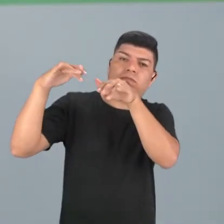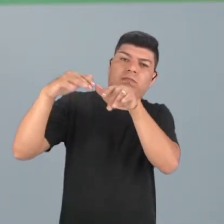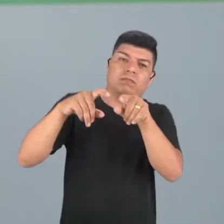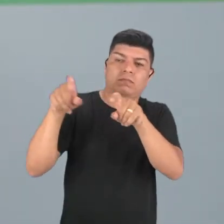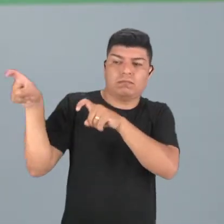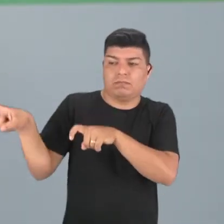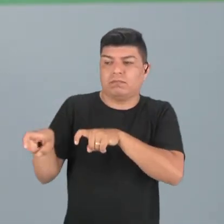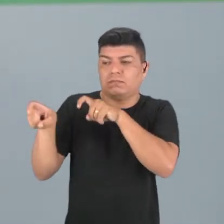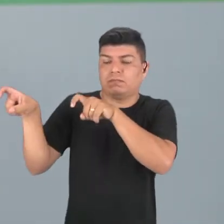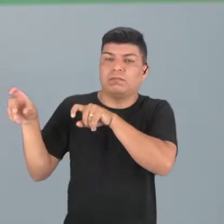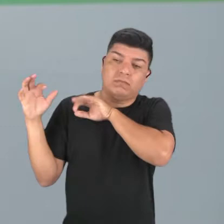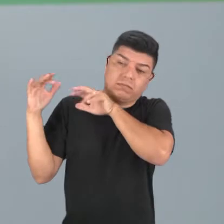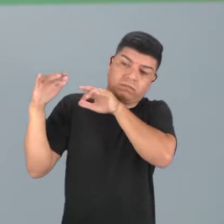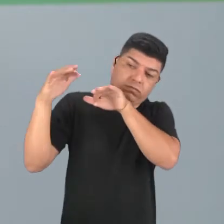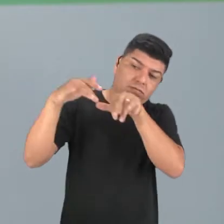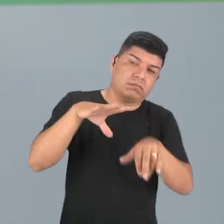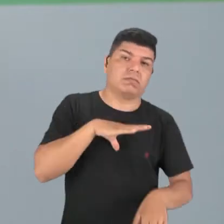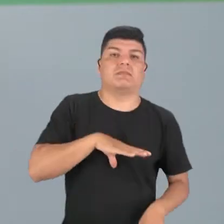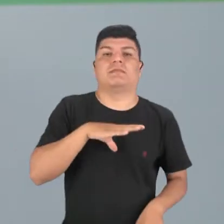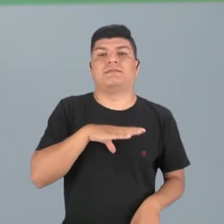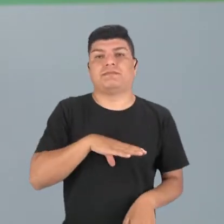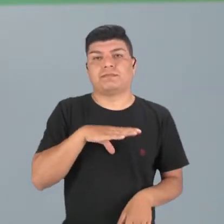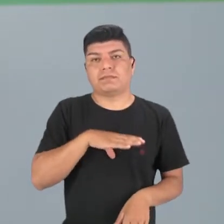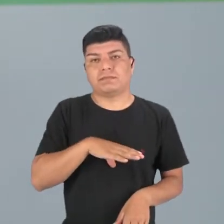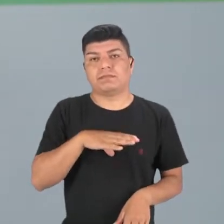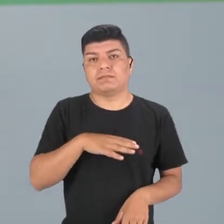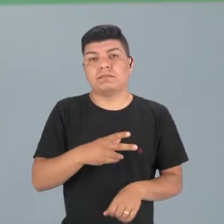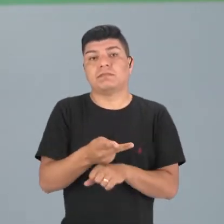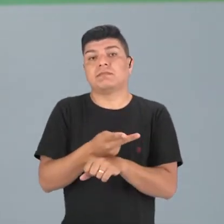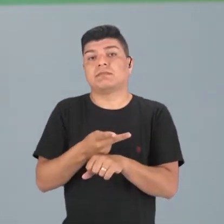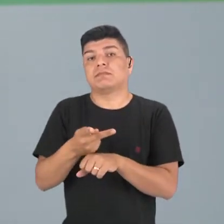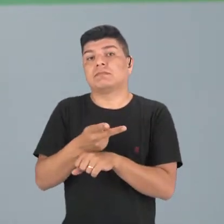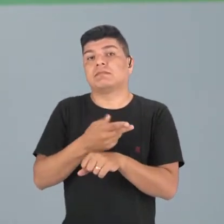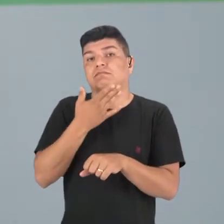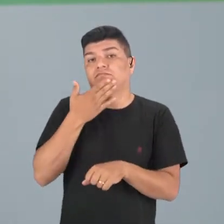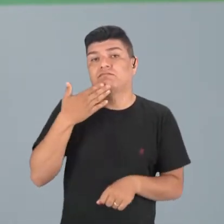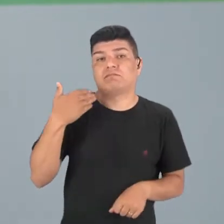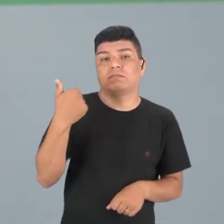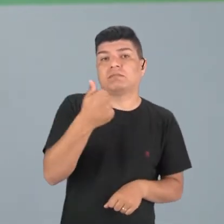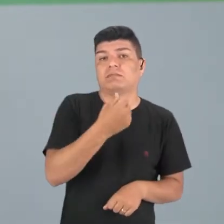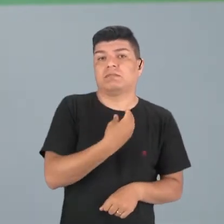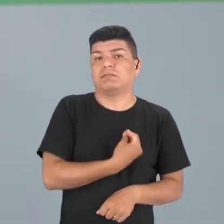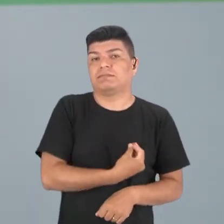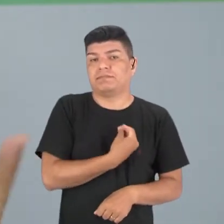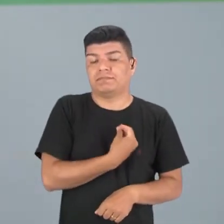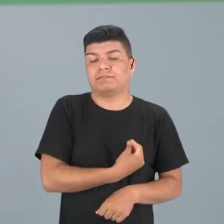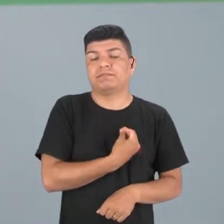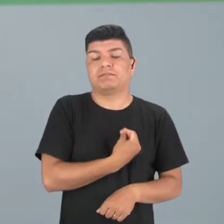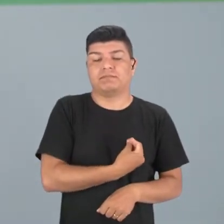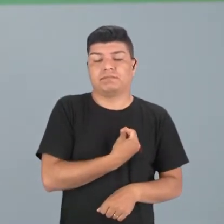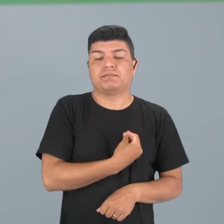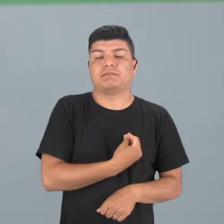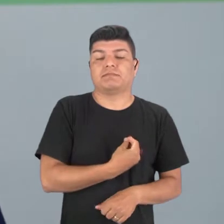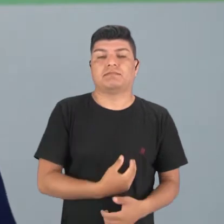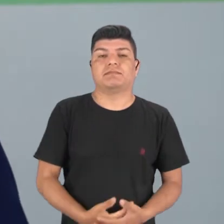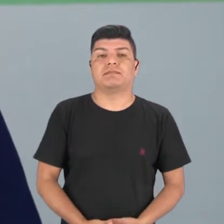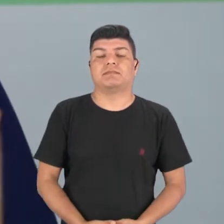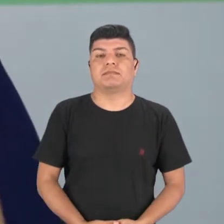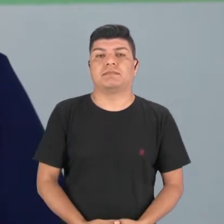zona rural para a zona urbana em busca de melhorias, né, em busca de melhorias de